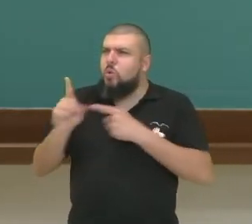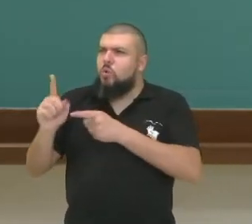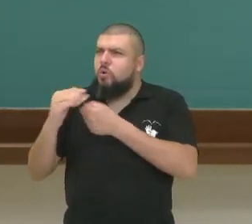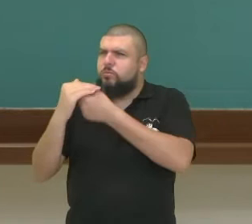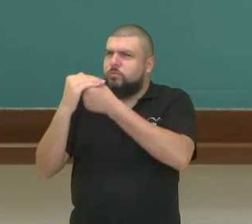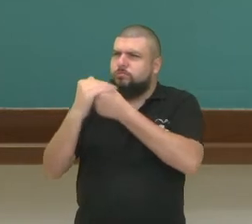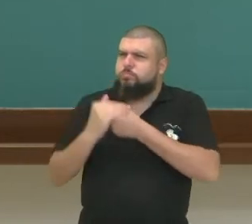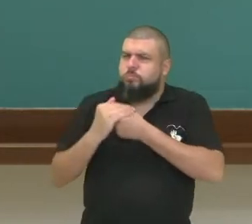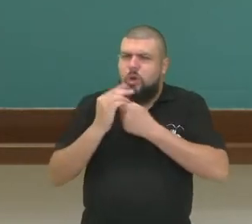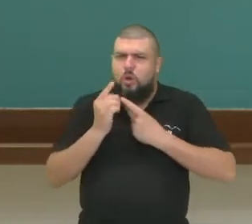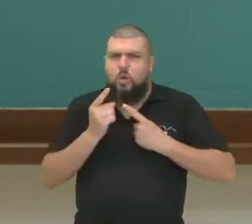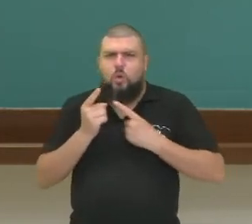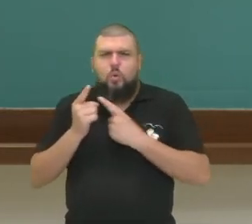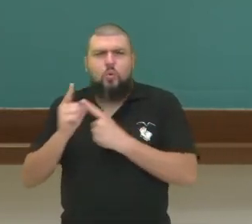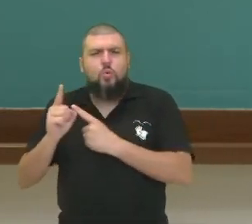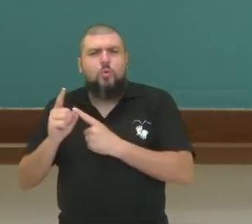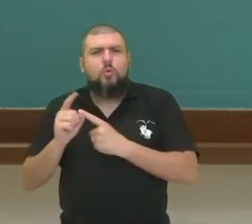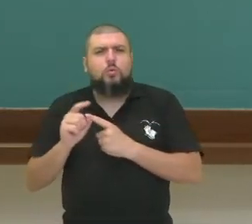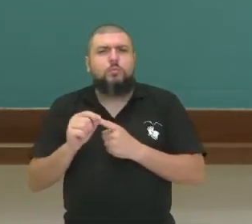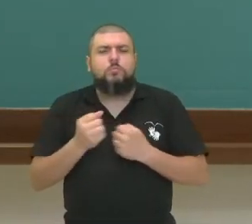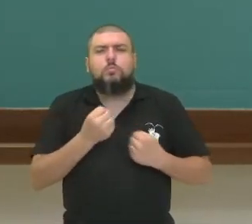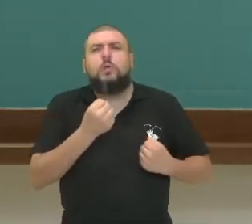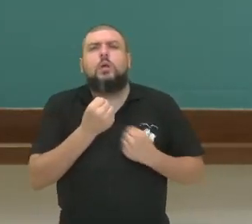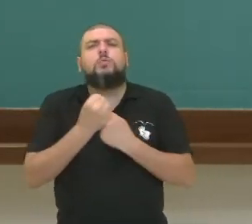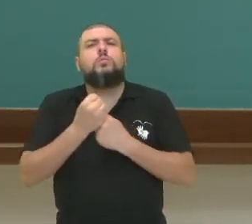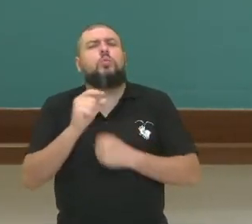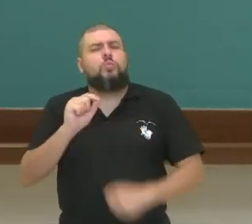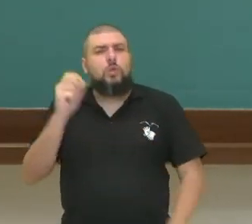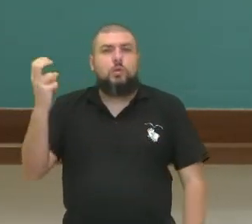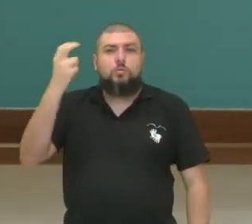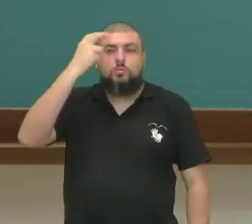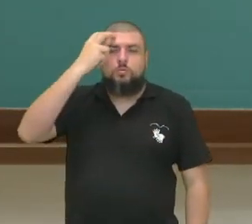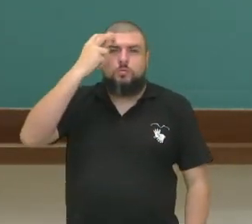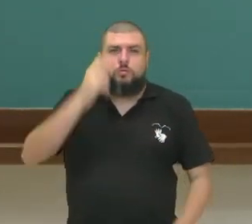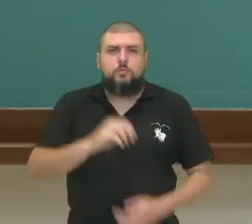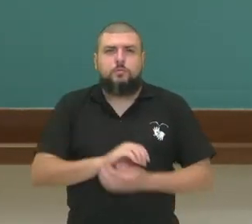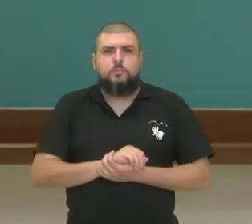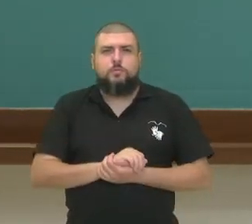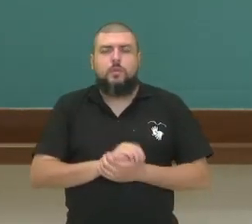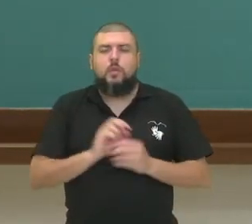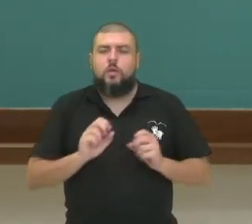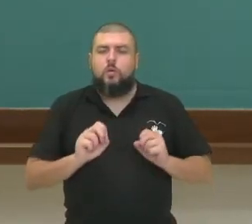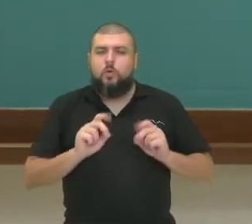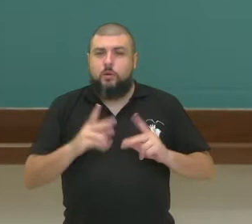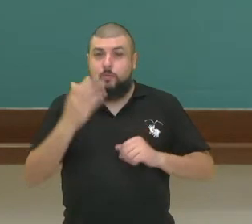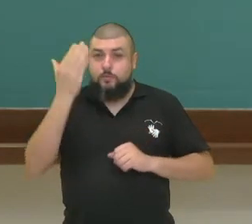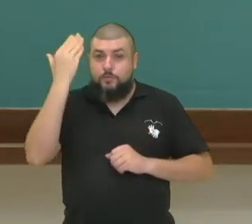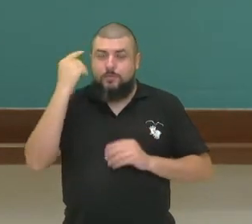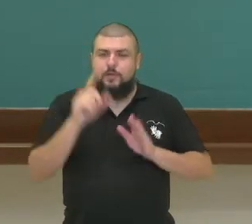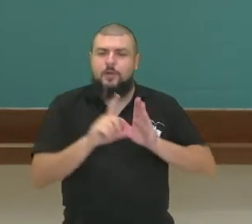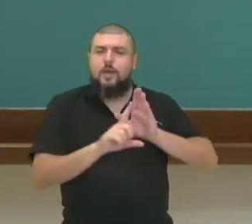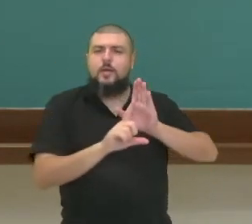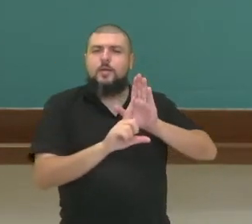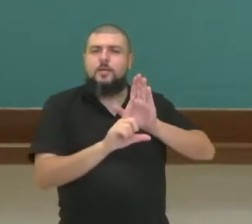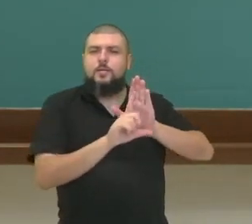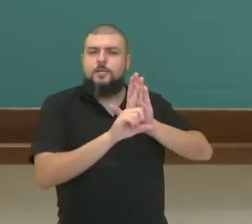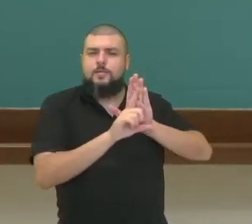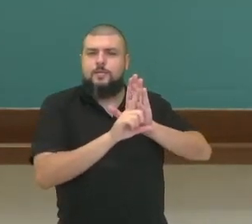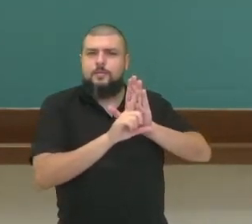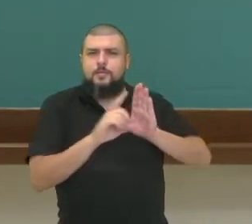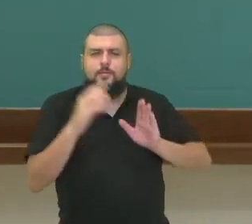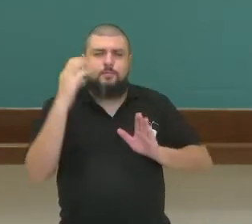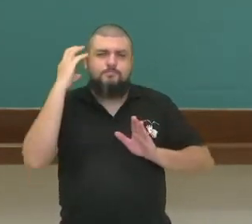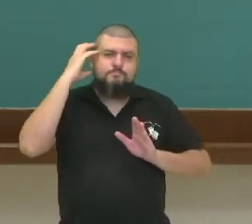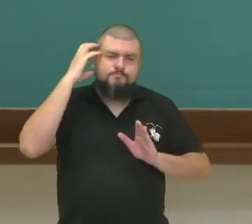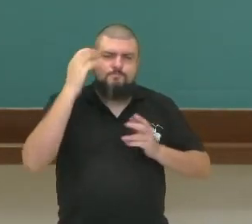Sempre houve a contestação do sistema militar, principalmente depois da lei de imprensa, em que muitos jornalistas, muitos